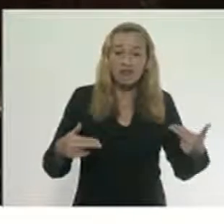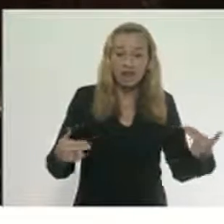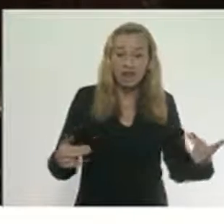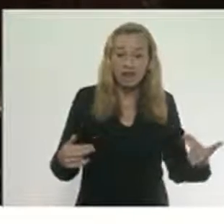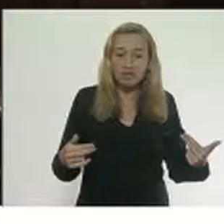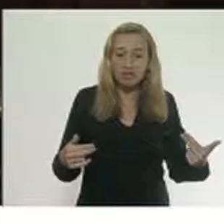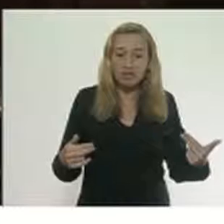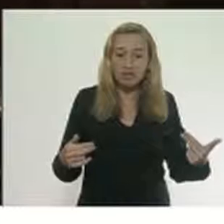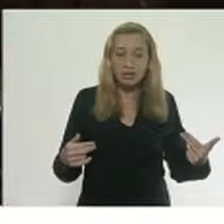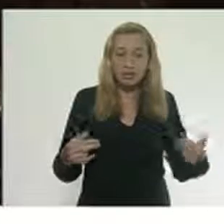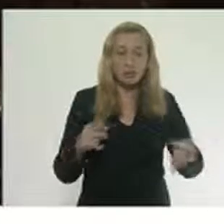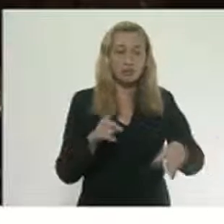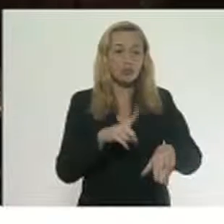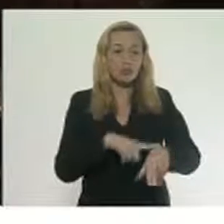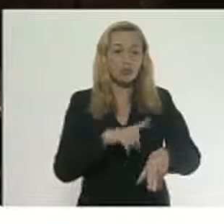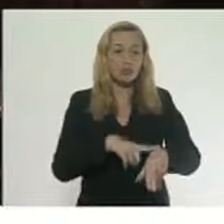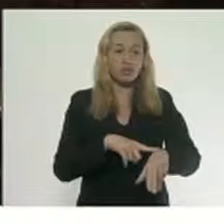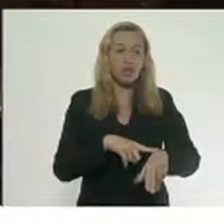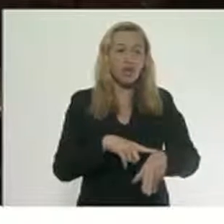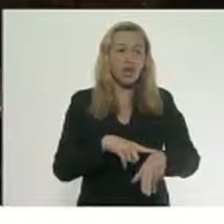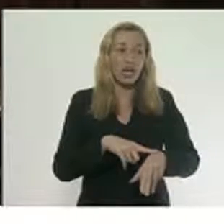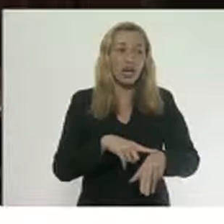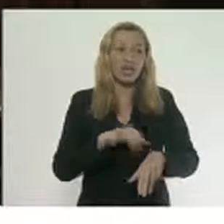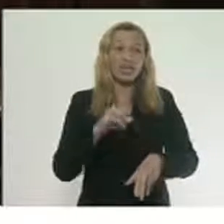Idade Média. A Idade Média,